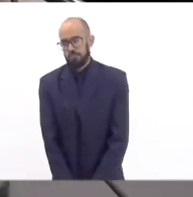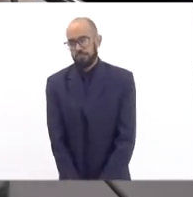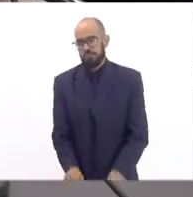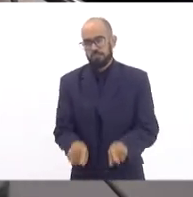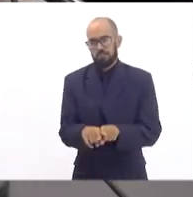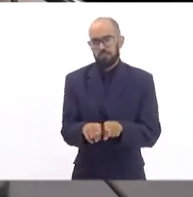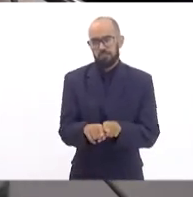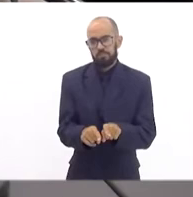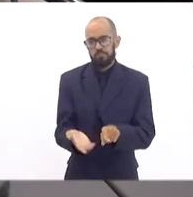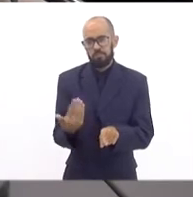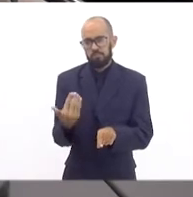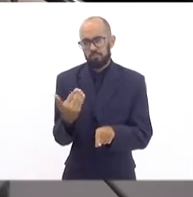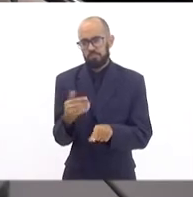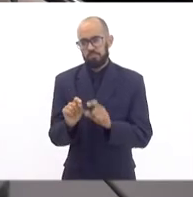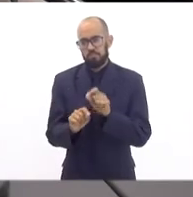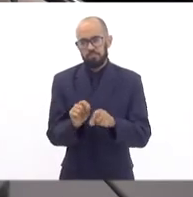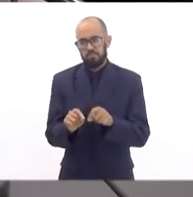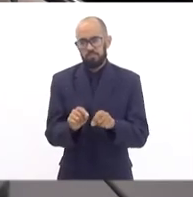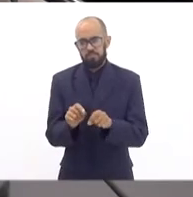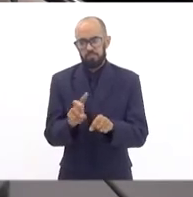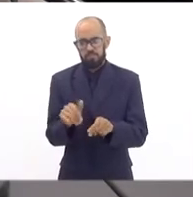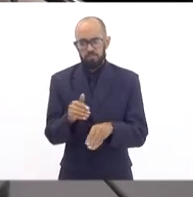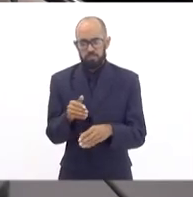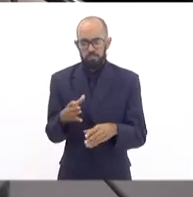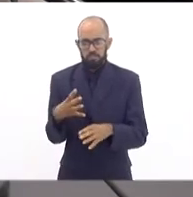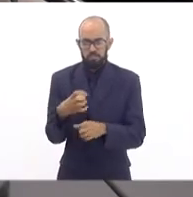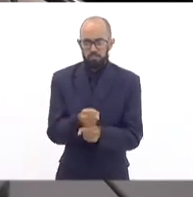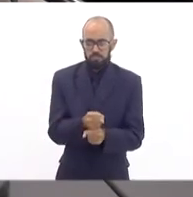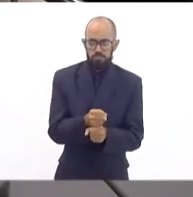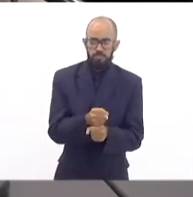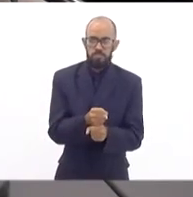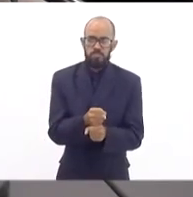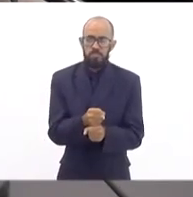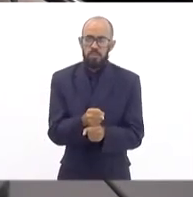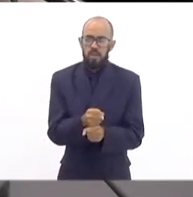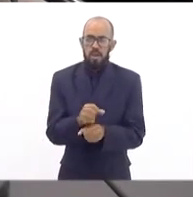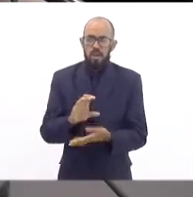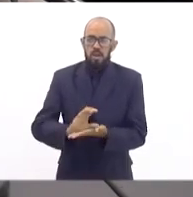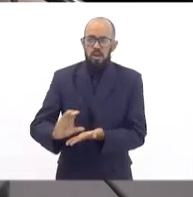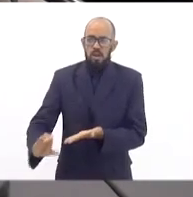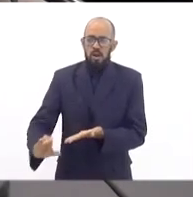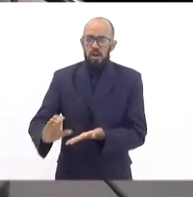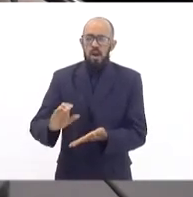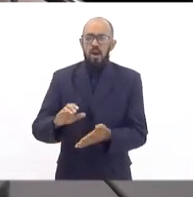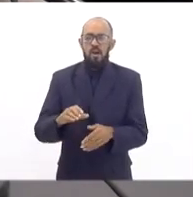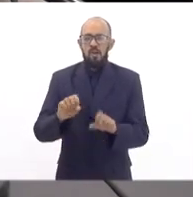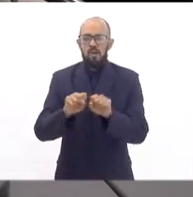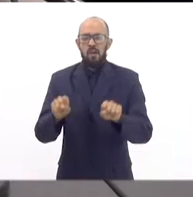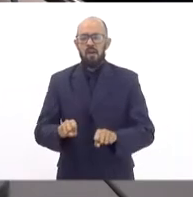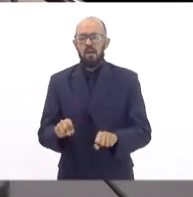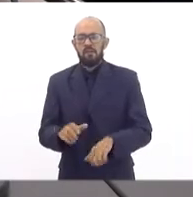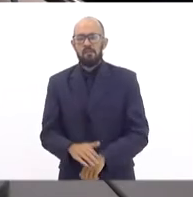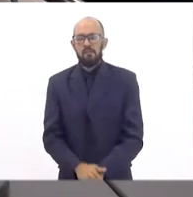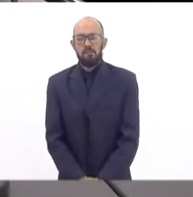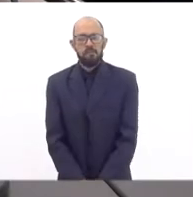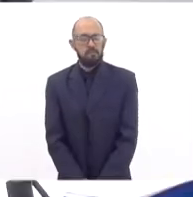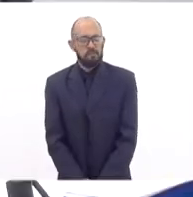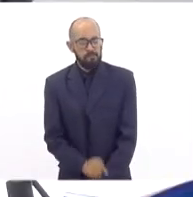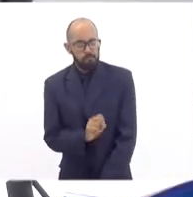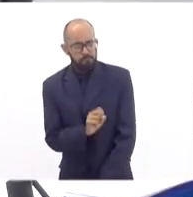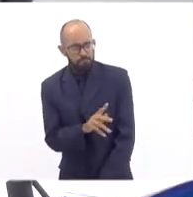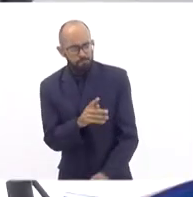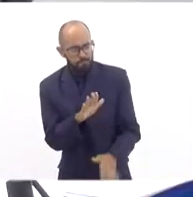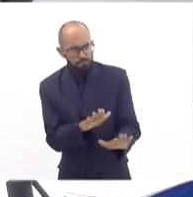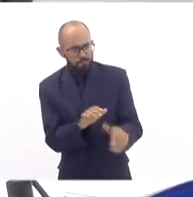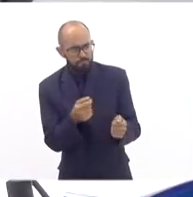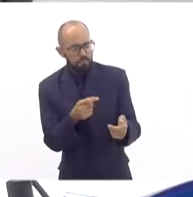passado, aquela diferença tarifária, vai entrar na conta dos investimentos no sistema. Sobre esses investimentos, ainda queria acrescentar.